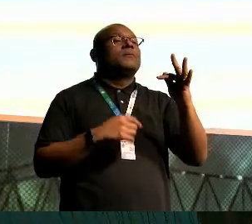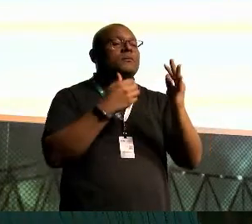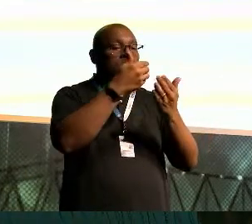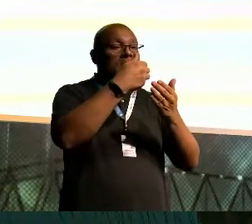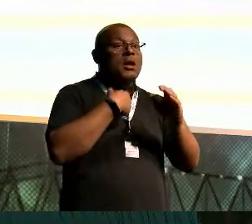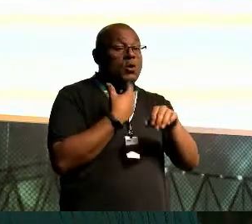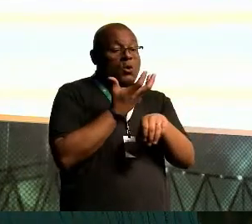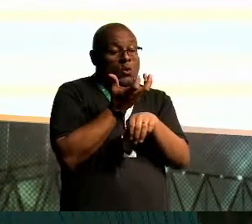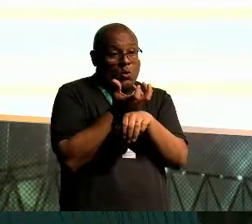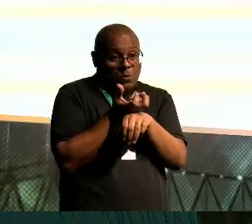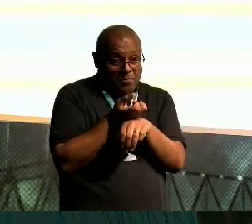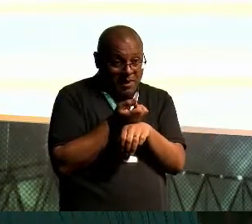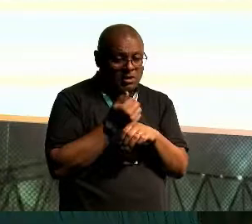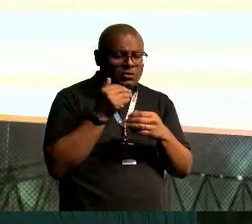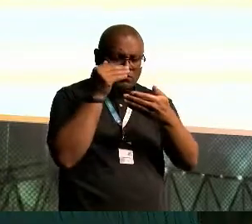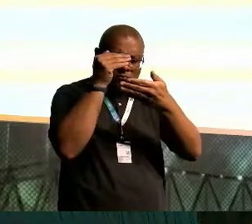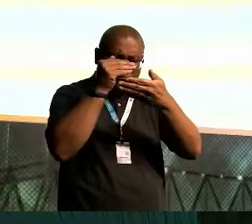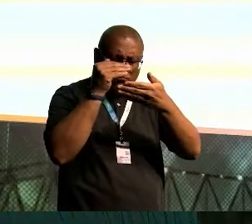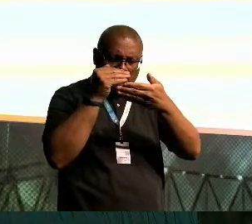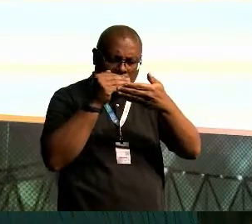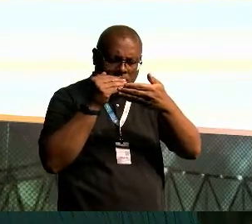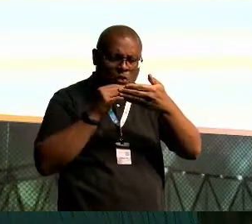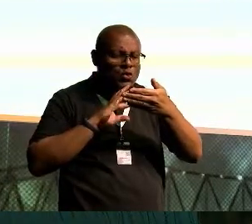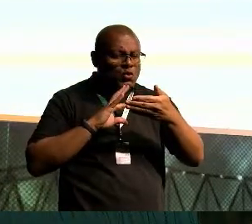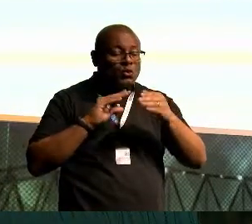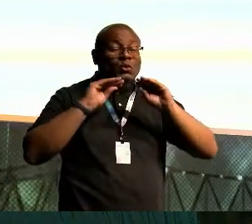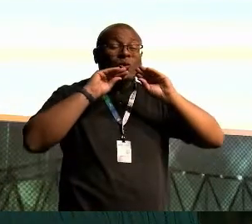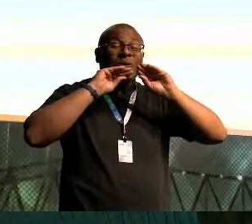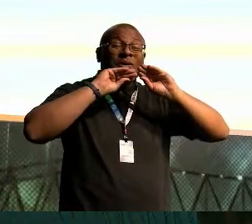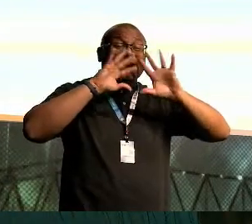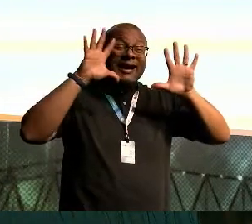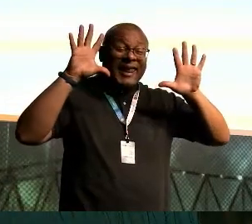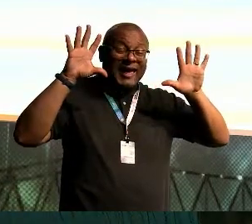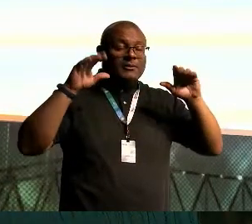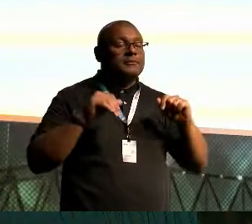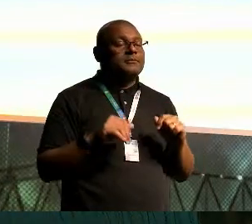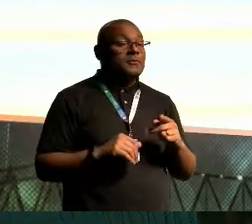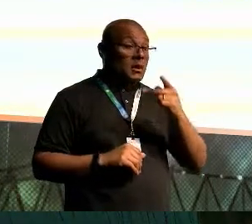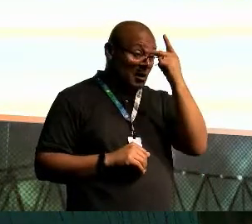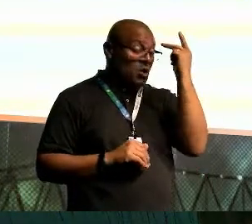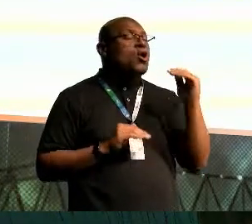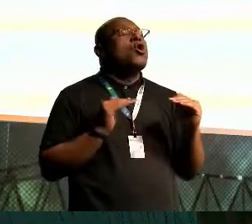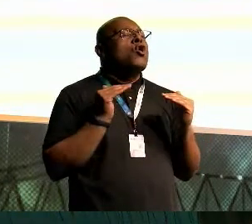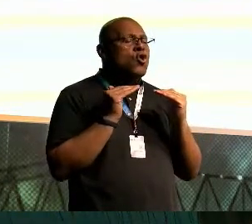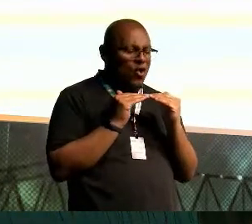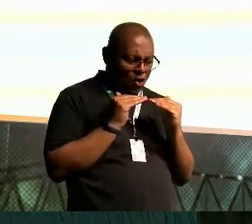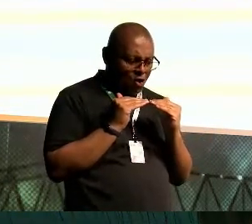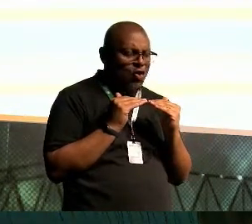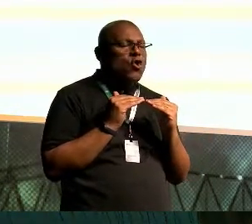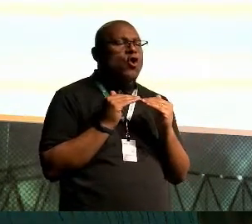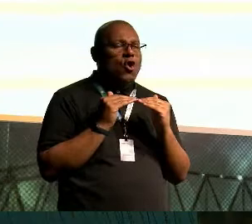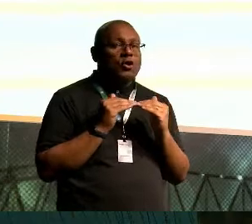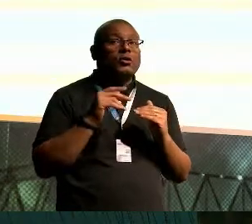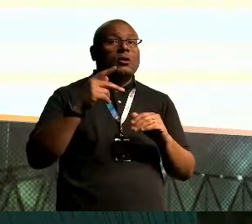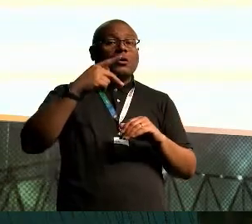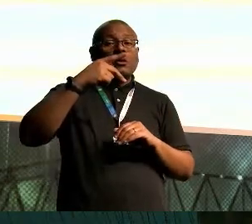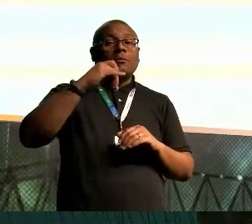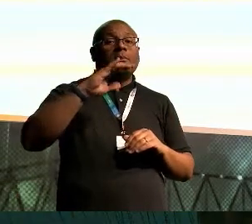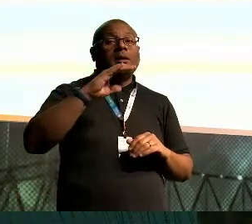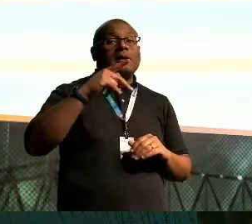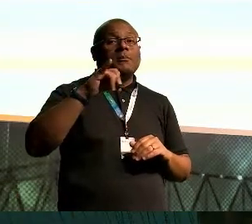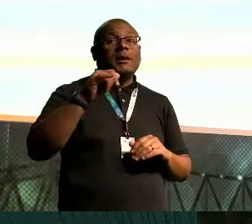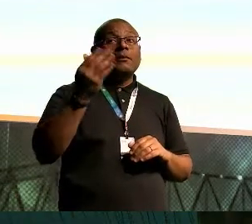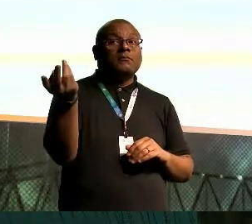para o usuário de quais dados estão sendo transferidos, certo? A pessoa confirma que quer, então, trazer os dados do PicPay por 6